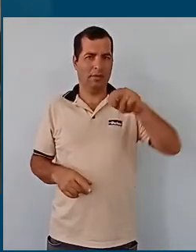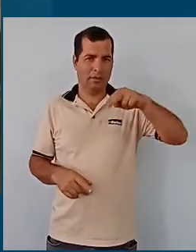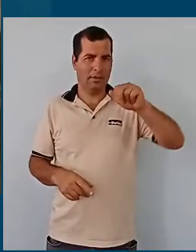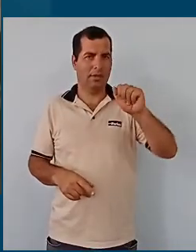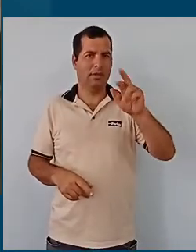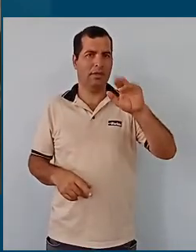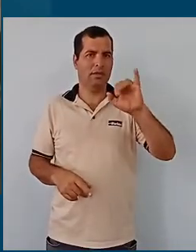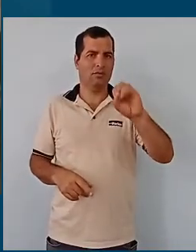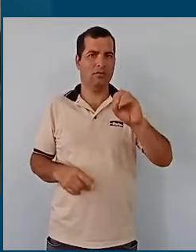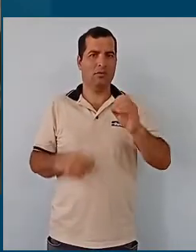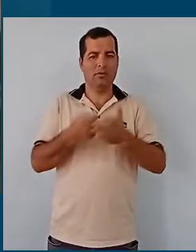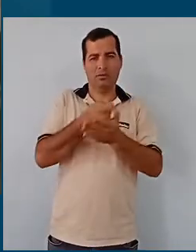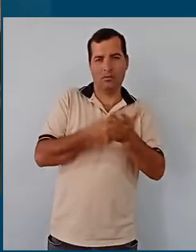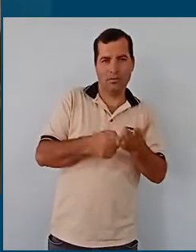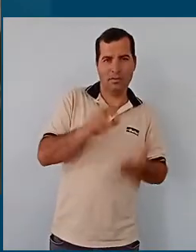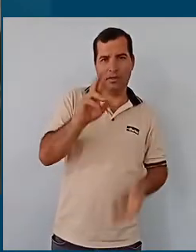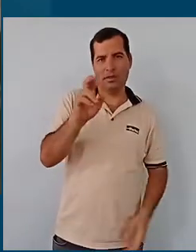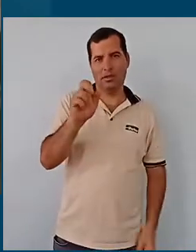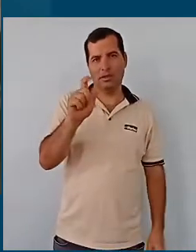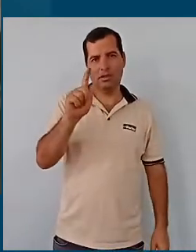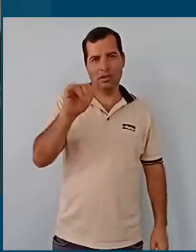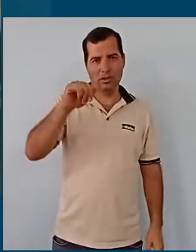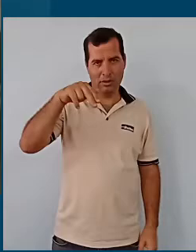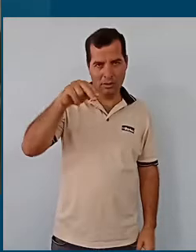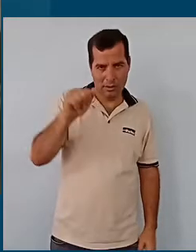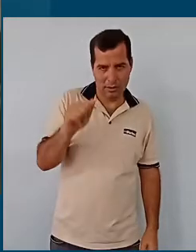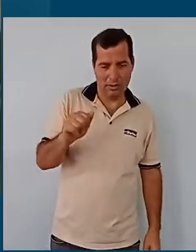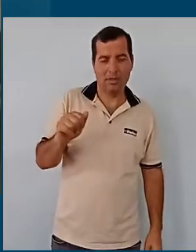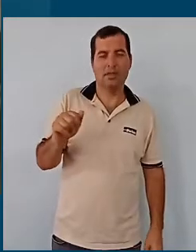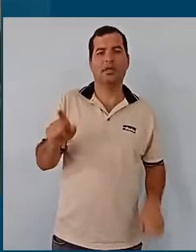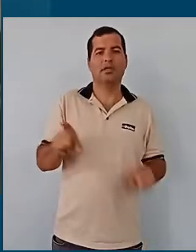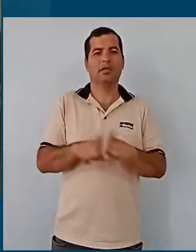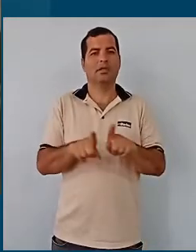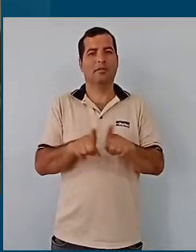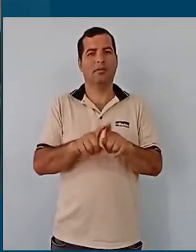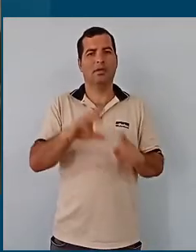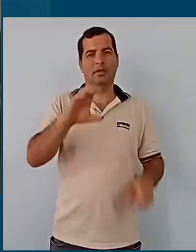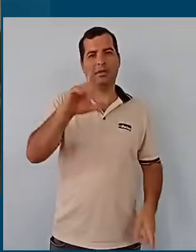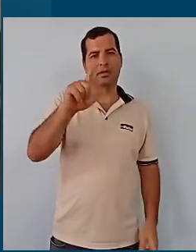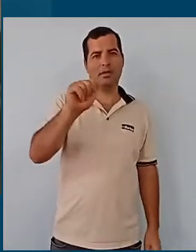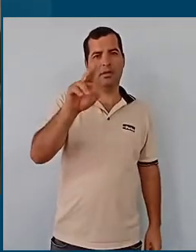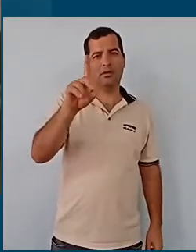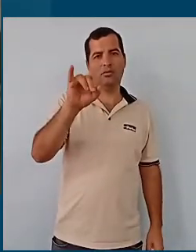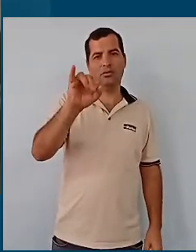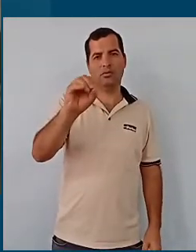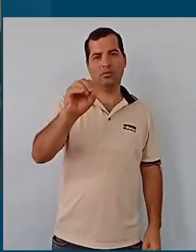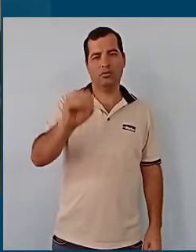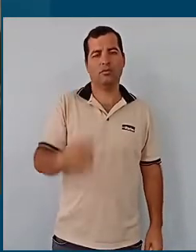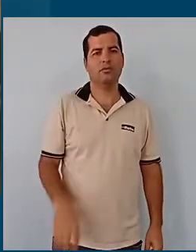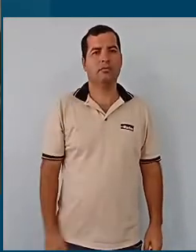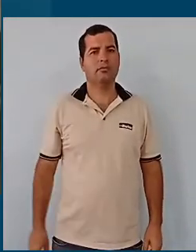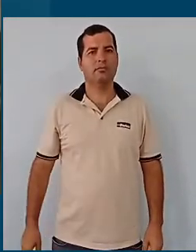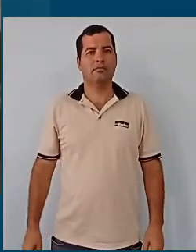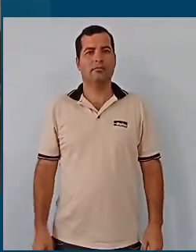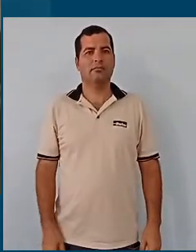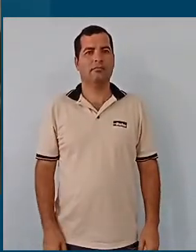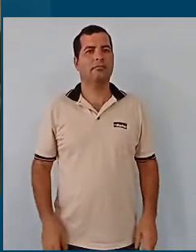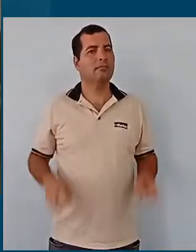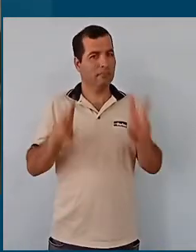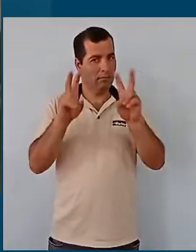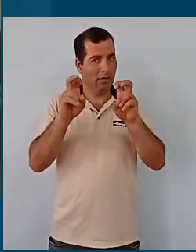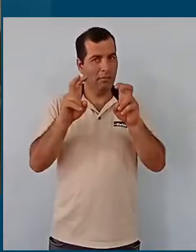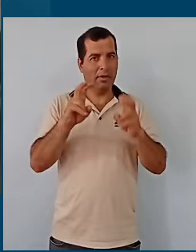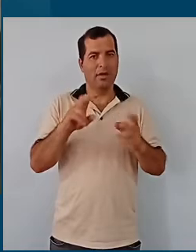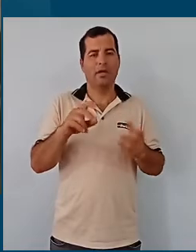escritores Regina Zélia Savernini Drummond e Cláudio Fragata, com o tema A Literatura